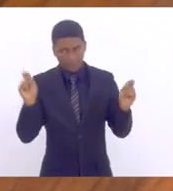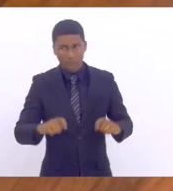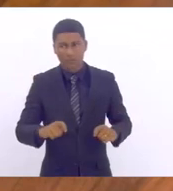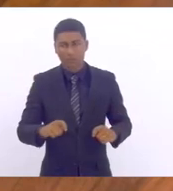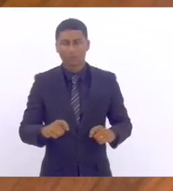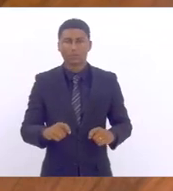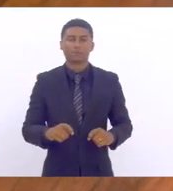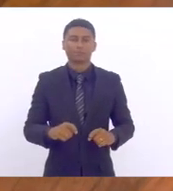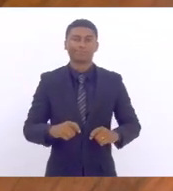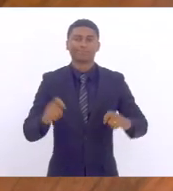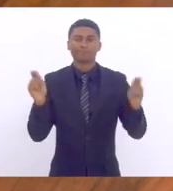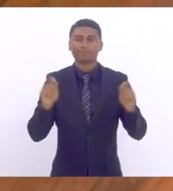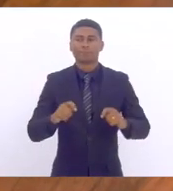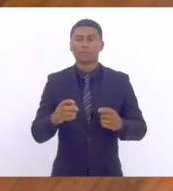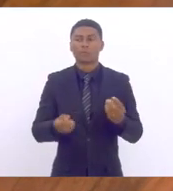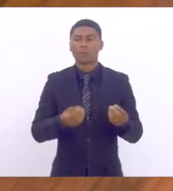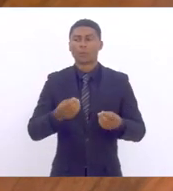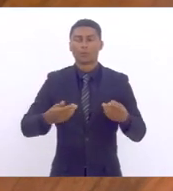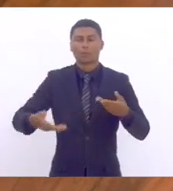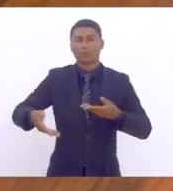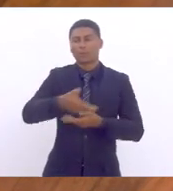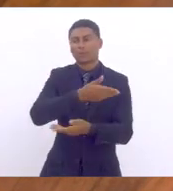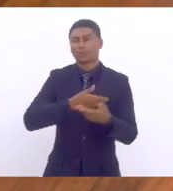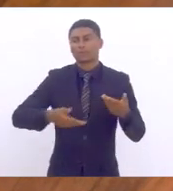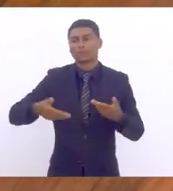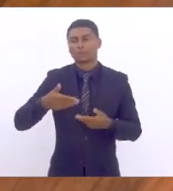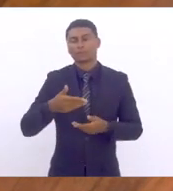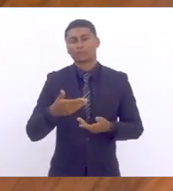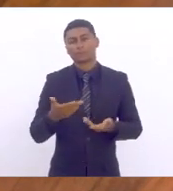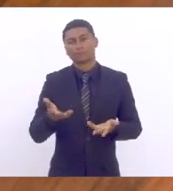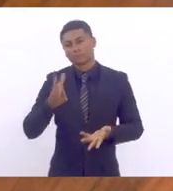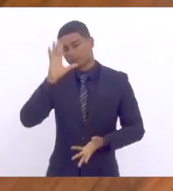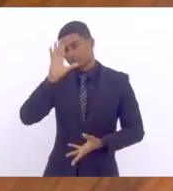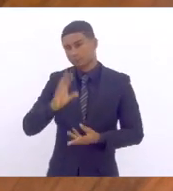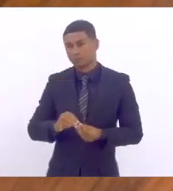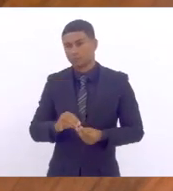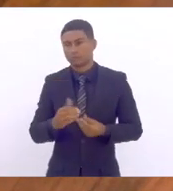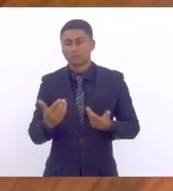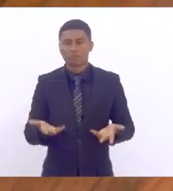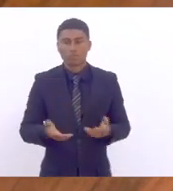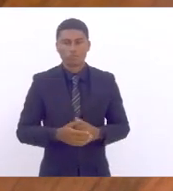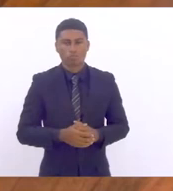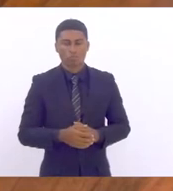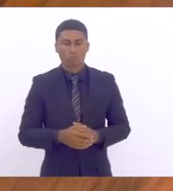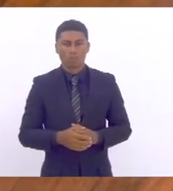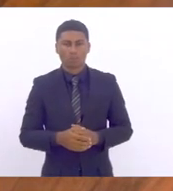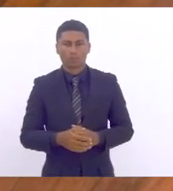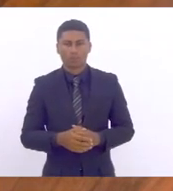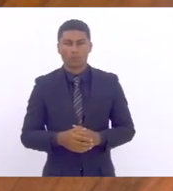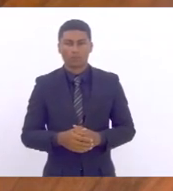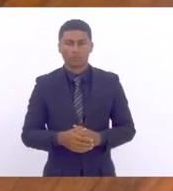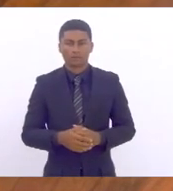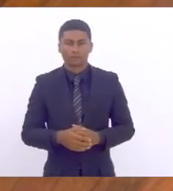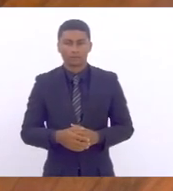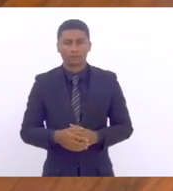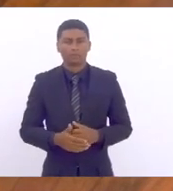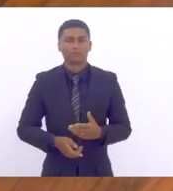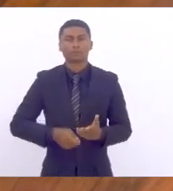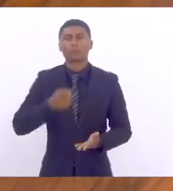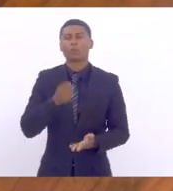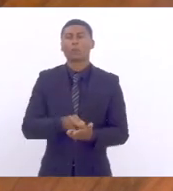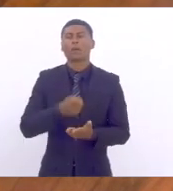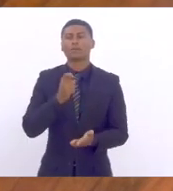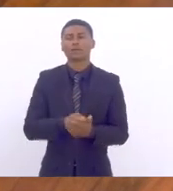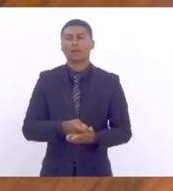uma compensação. Ou seja, em vez da obrigação de não